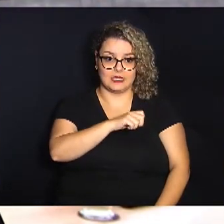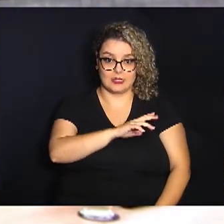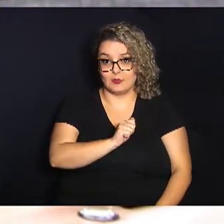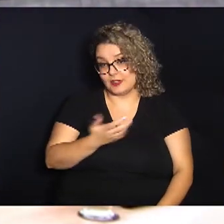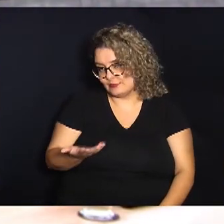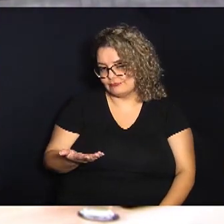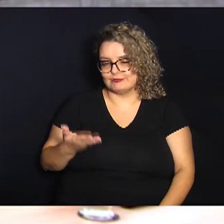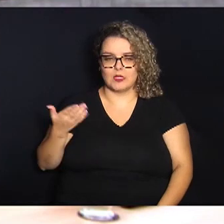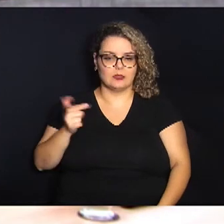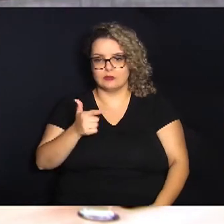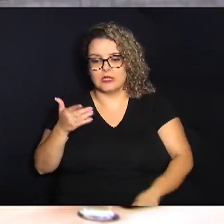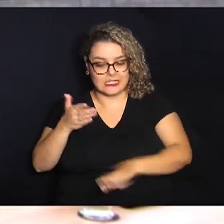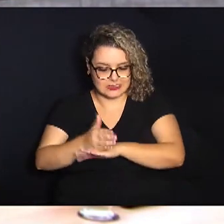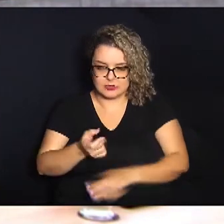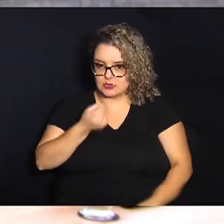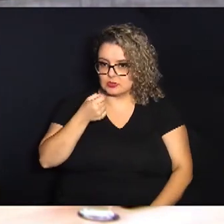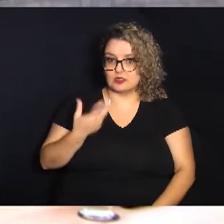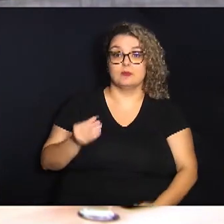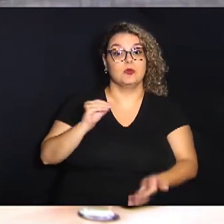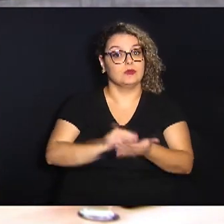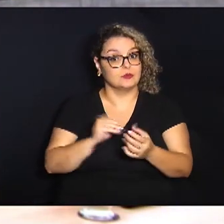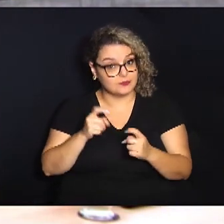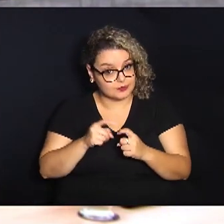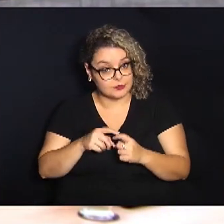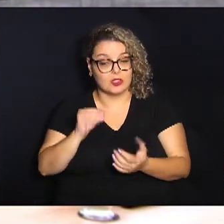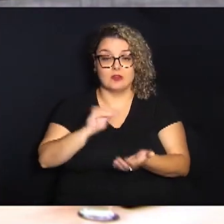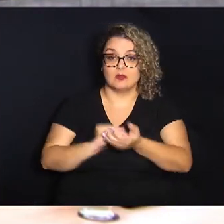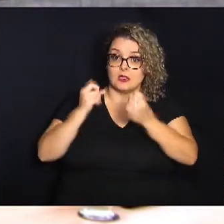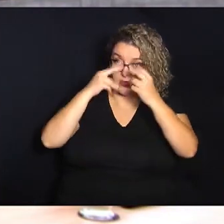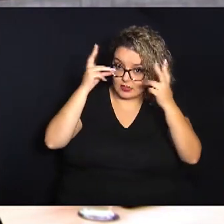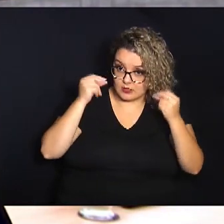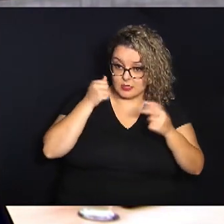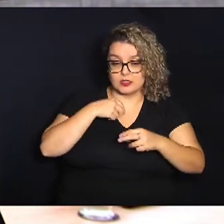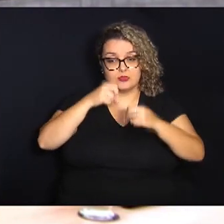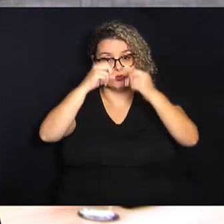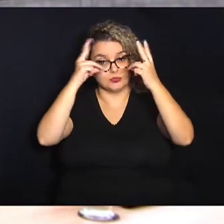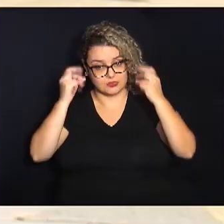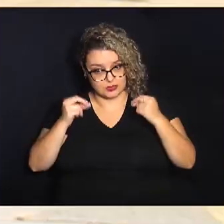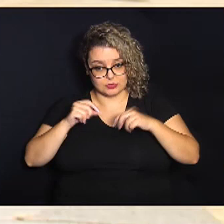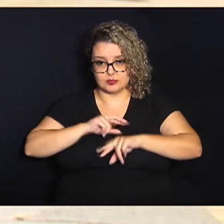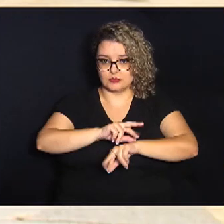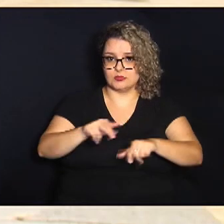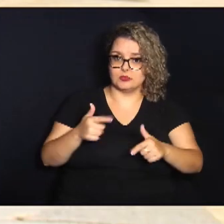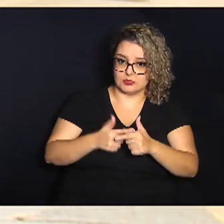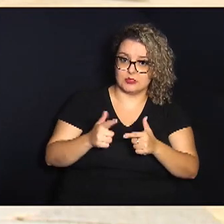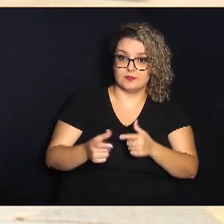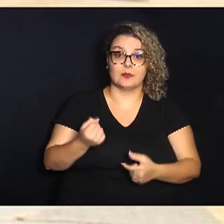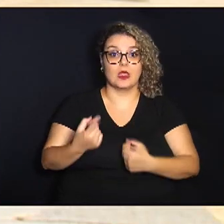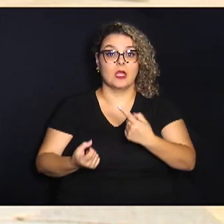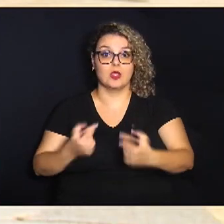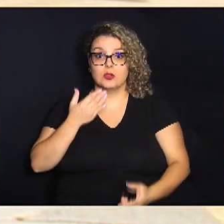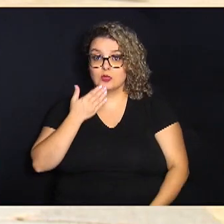remédios, os medicamentos. Falta de médicos, falta de enfermeiros, de enfermeiras. Então, muitos problemas. Algumas das